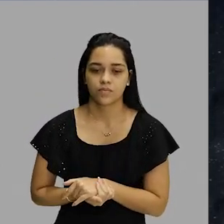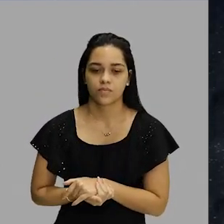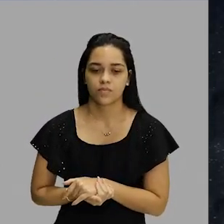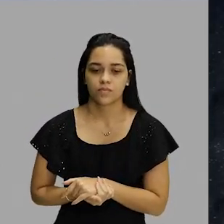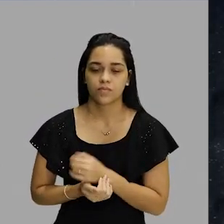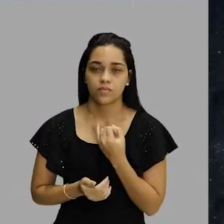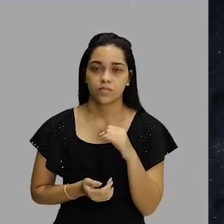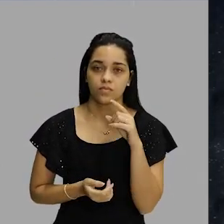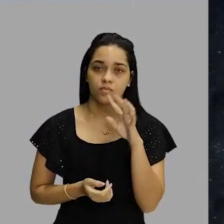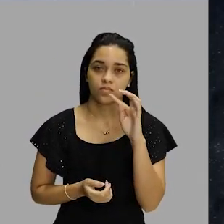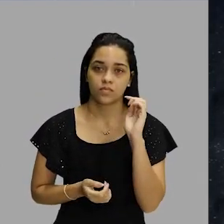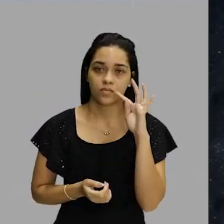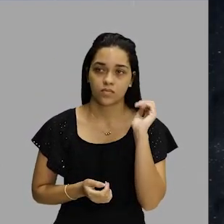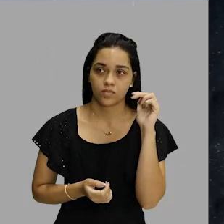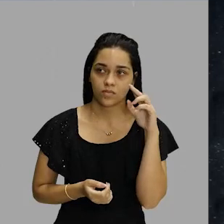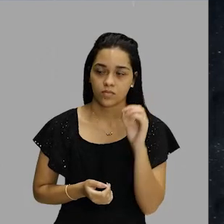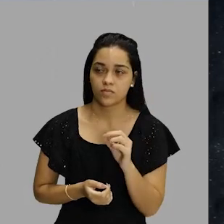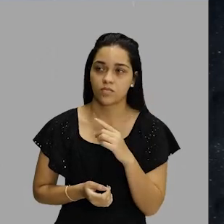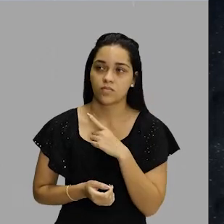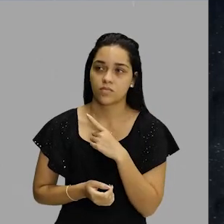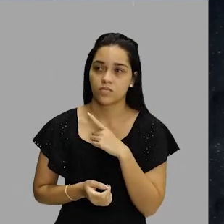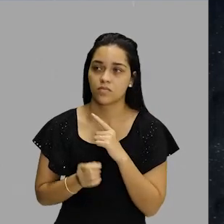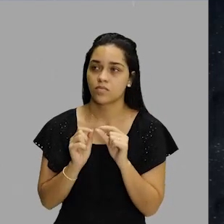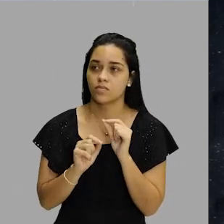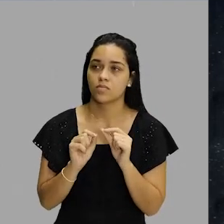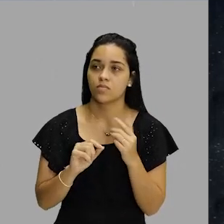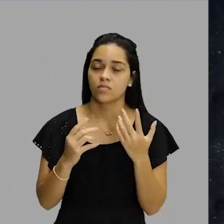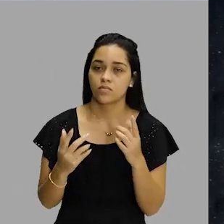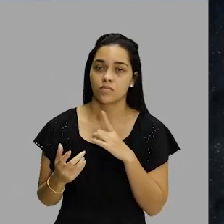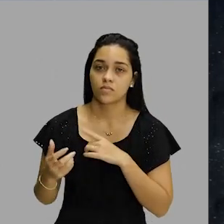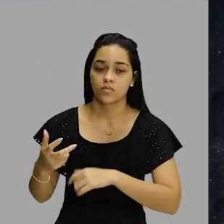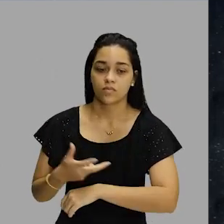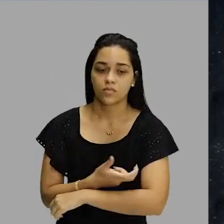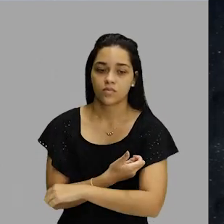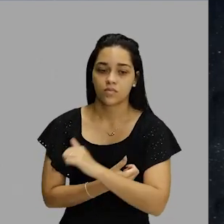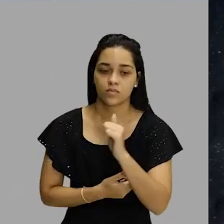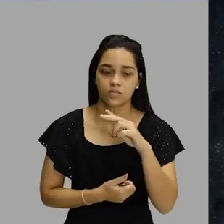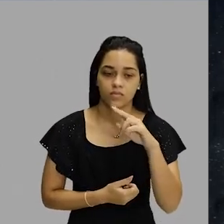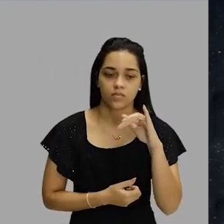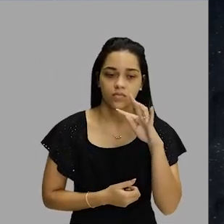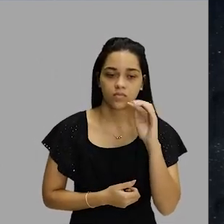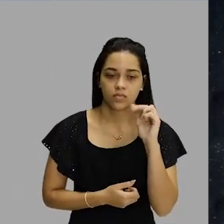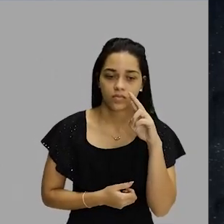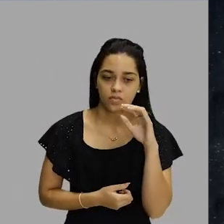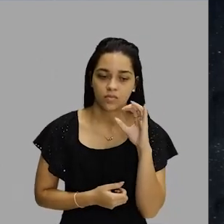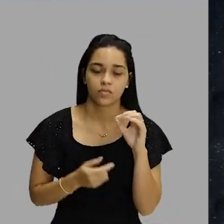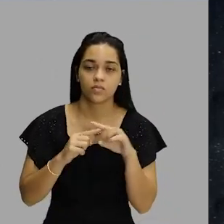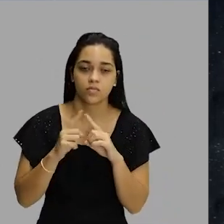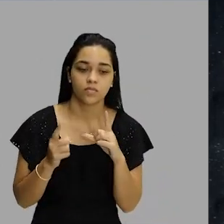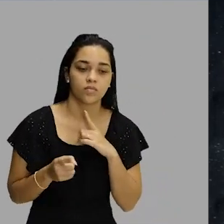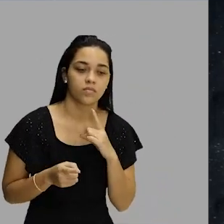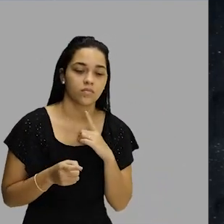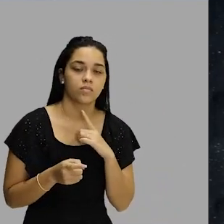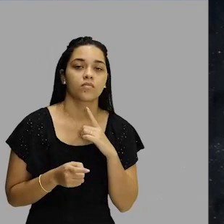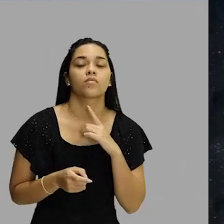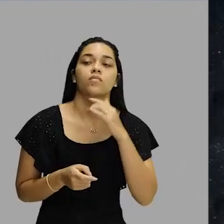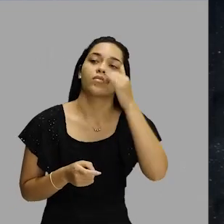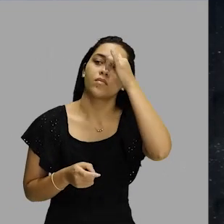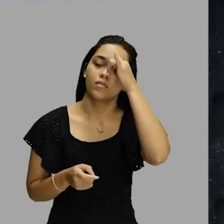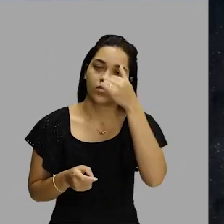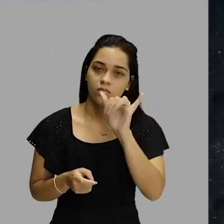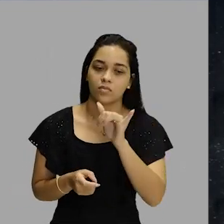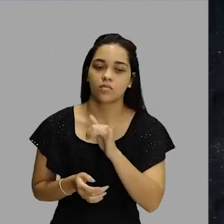você está com tétano, uma das medidas é aplicar o soro antiofídico. Mas existe a profilaxia, que é